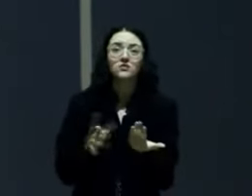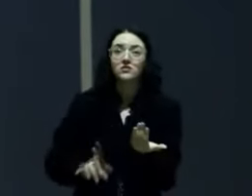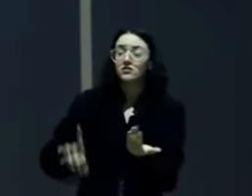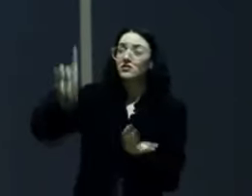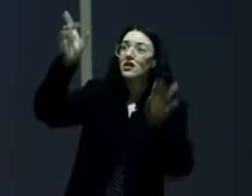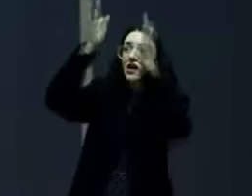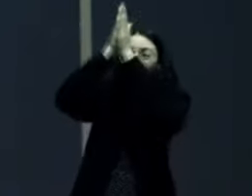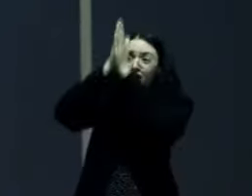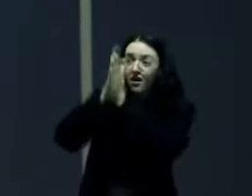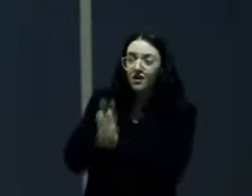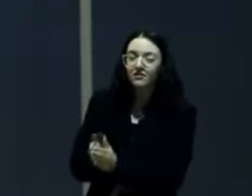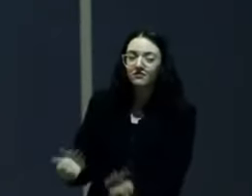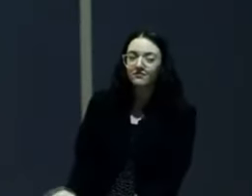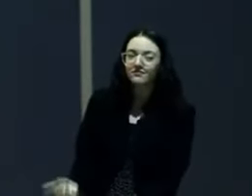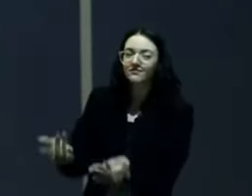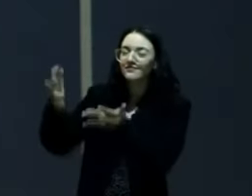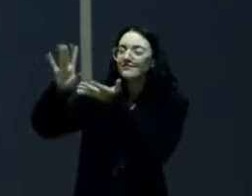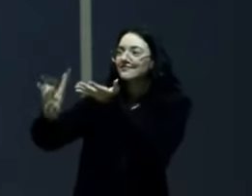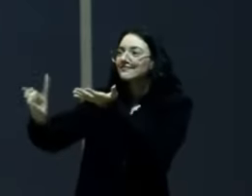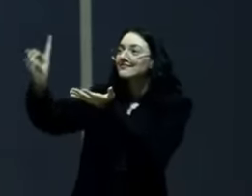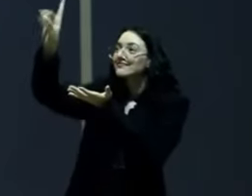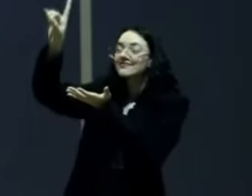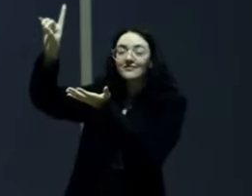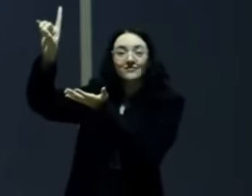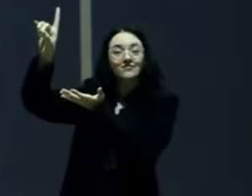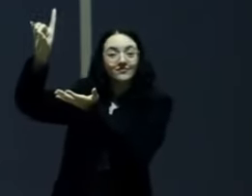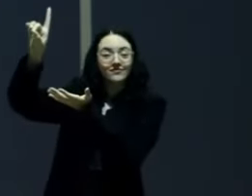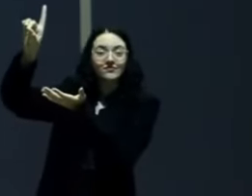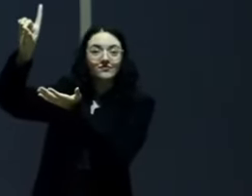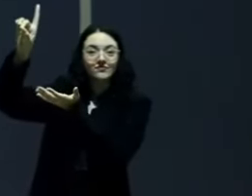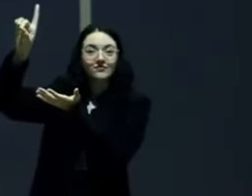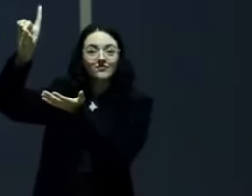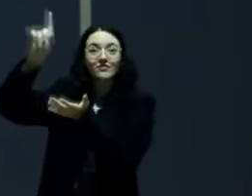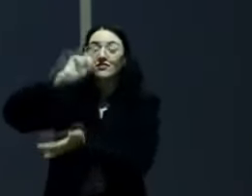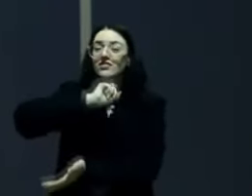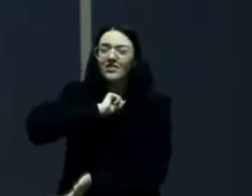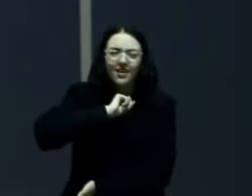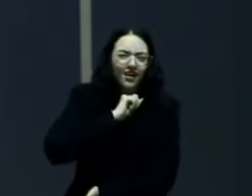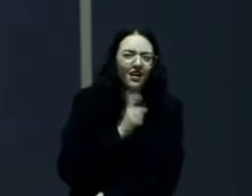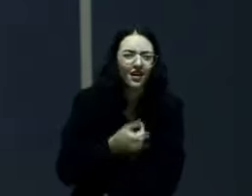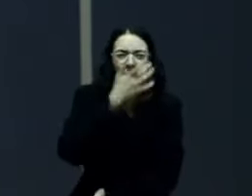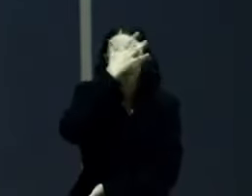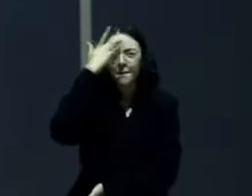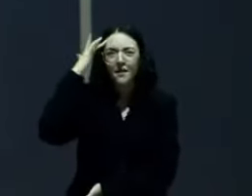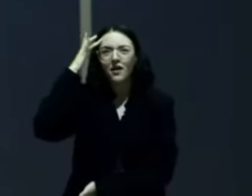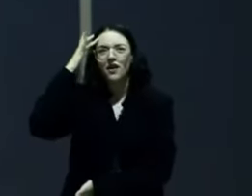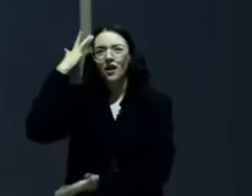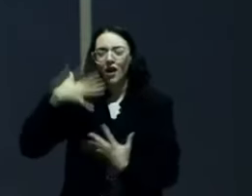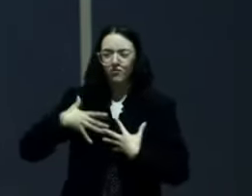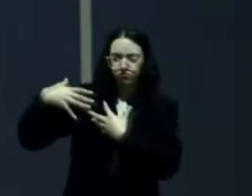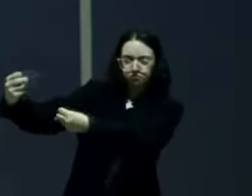Deus. Eu vim apresentar algo ao meu Deus. Ninguém me tira, ninguém me toma isso.